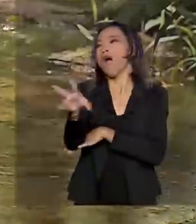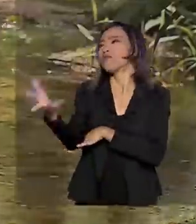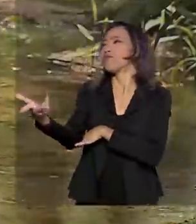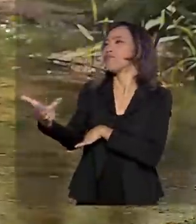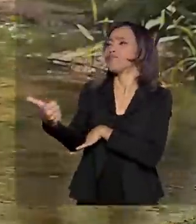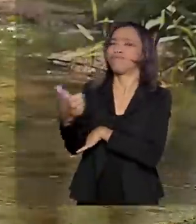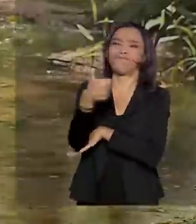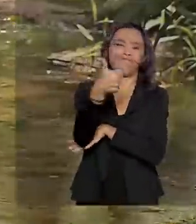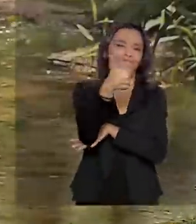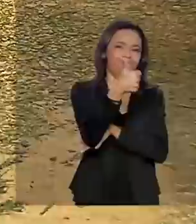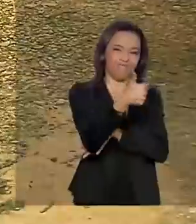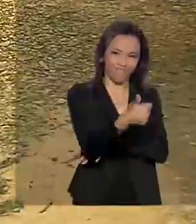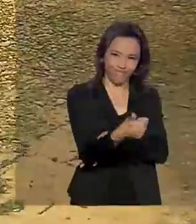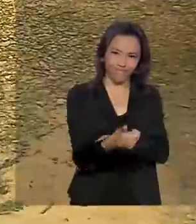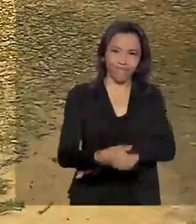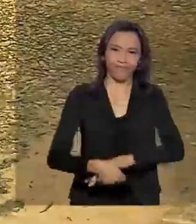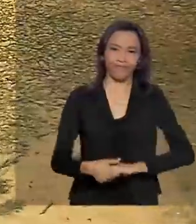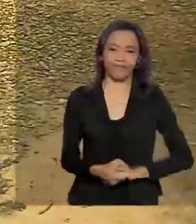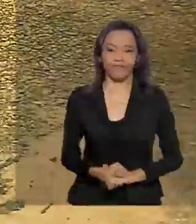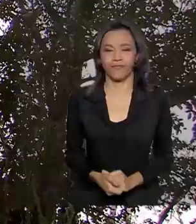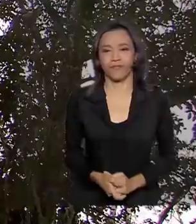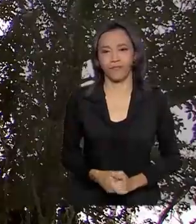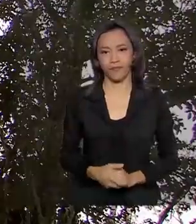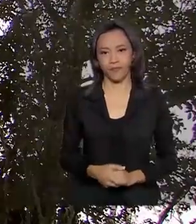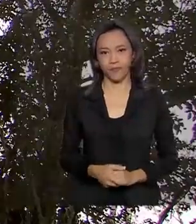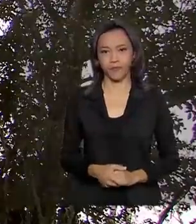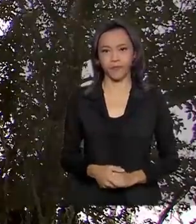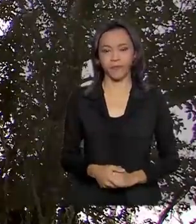né? Maravilhosa, né?